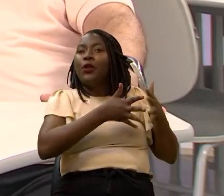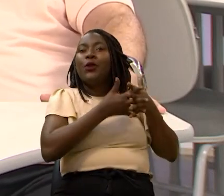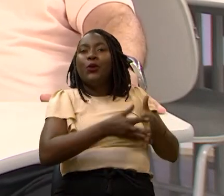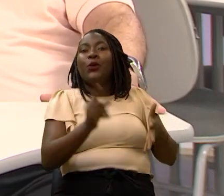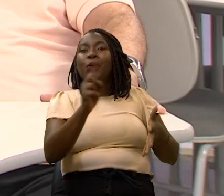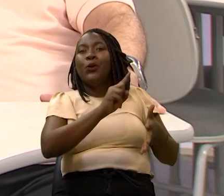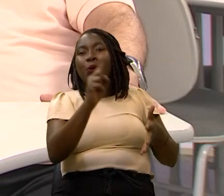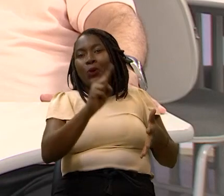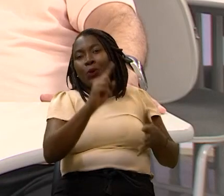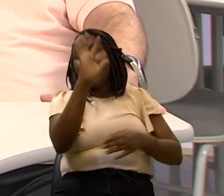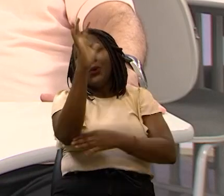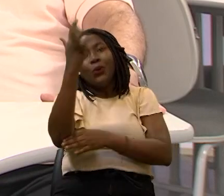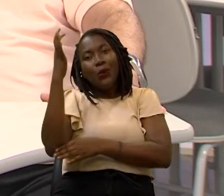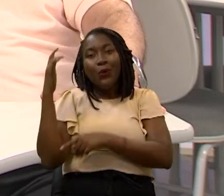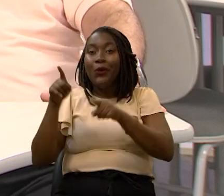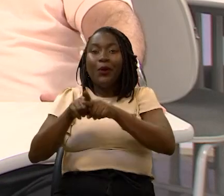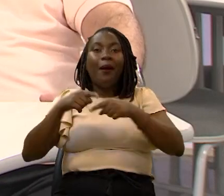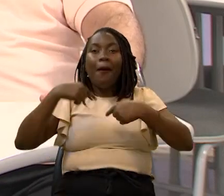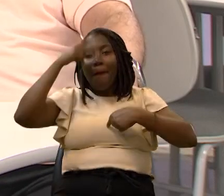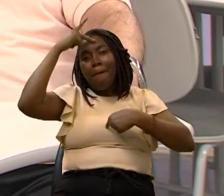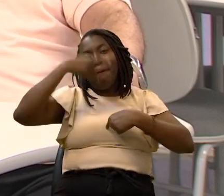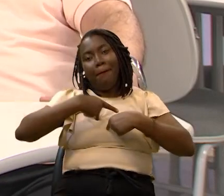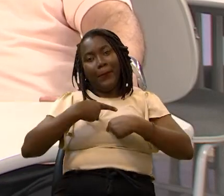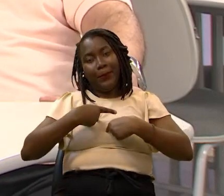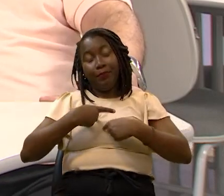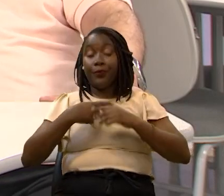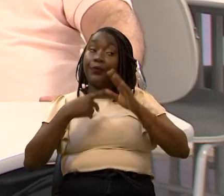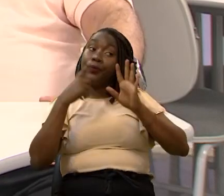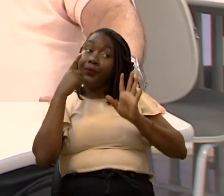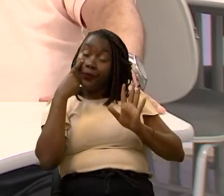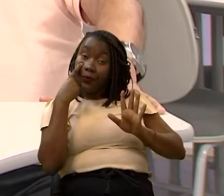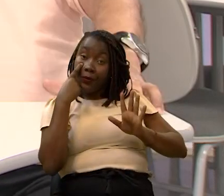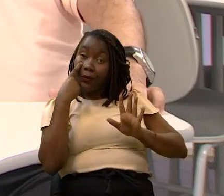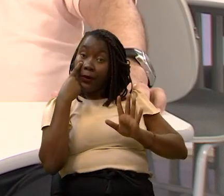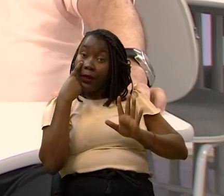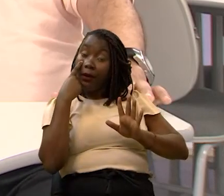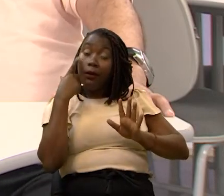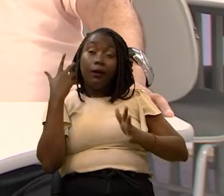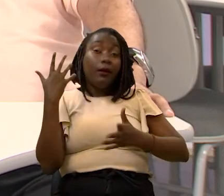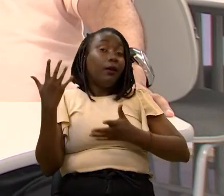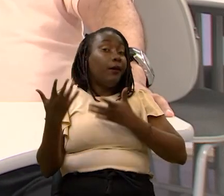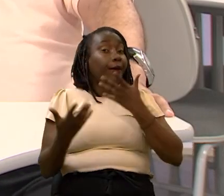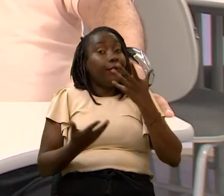forma dela não prejudicar o meio ambiente nem ela, principalmente? Olha,